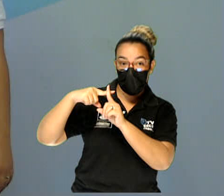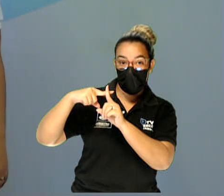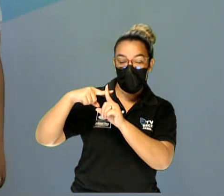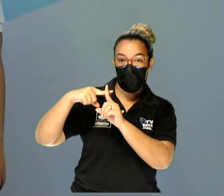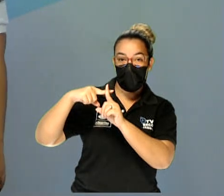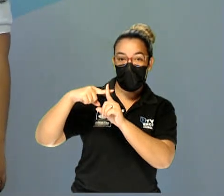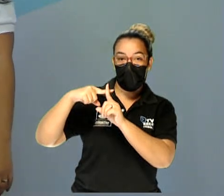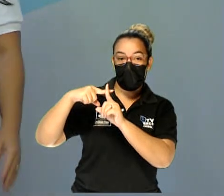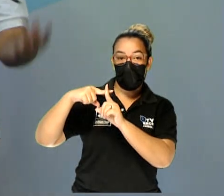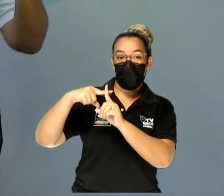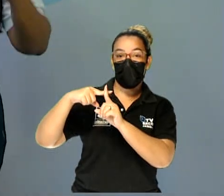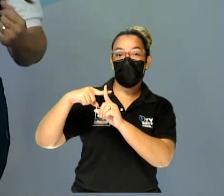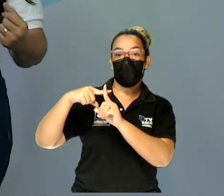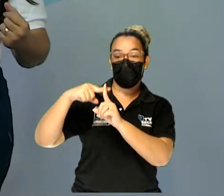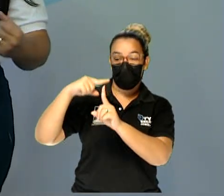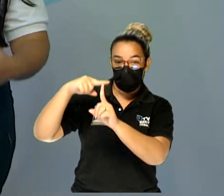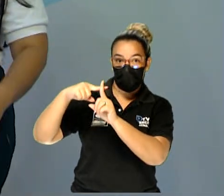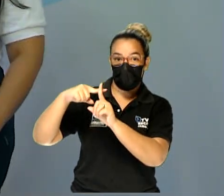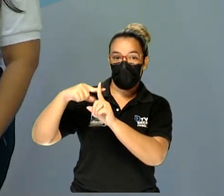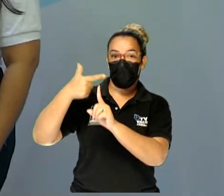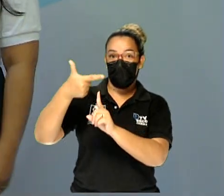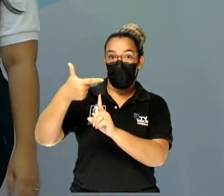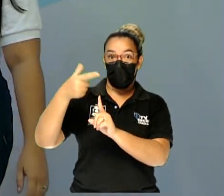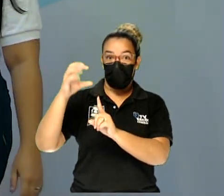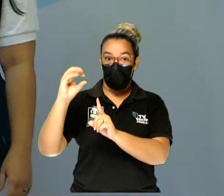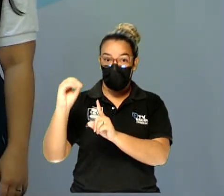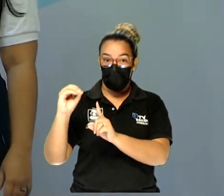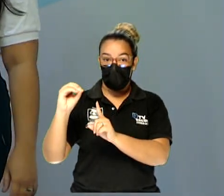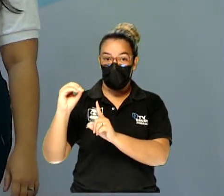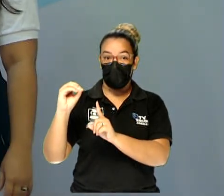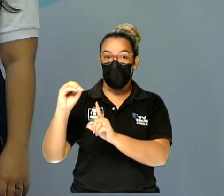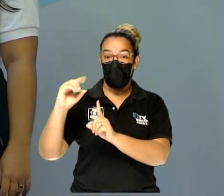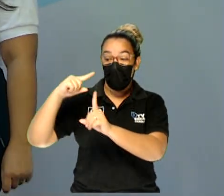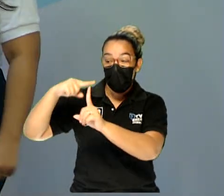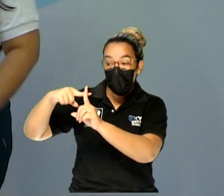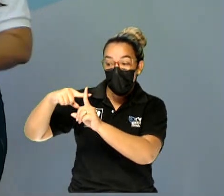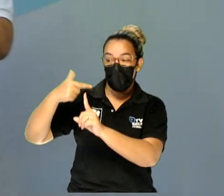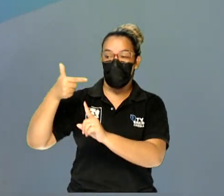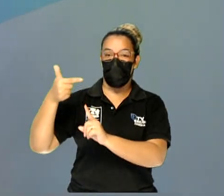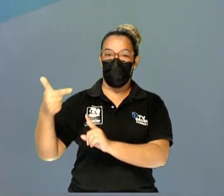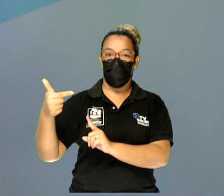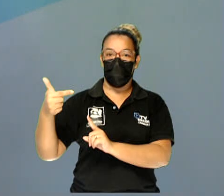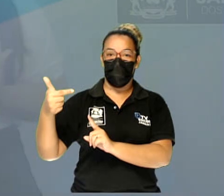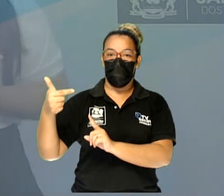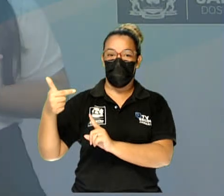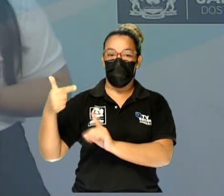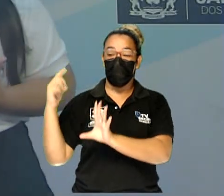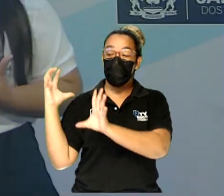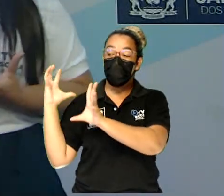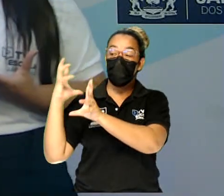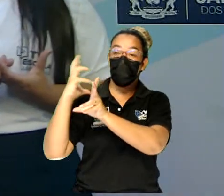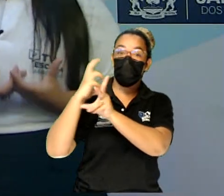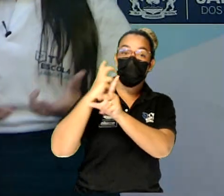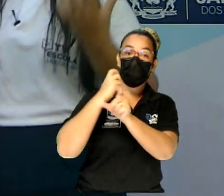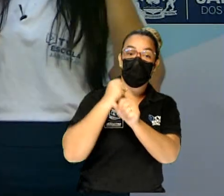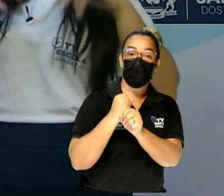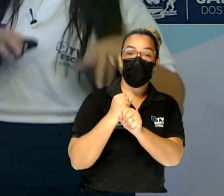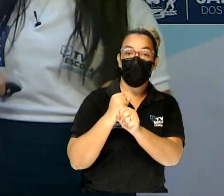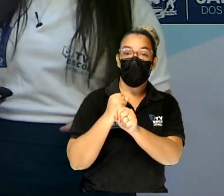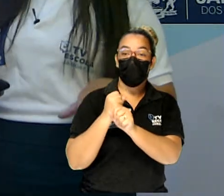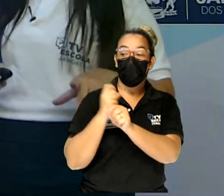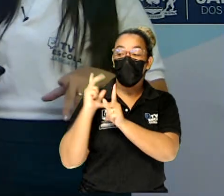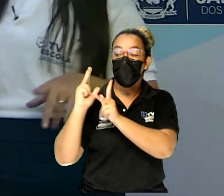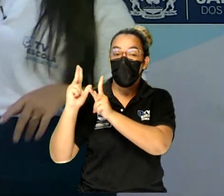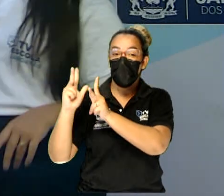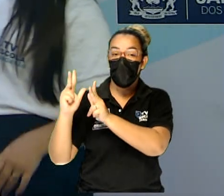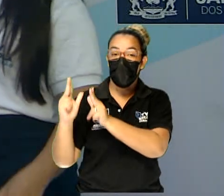uma placa, 2 barrinhas, 20, 2 unidades, 2. Então, o total, somando essas duas quantidades,